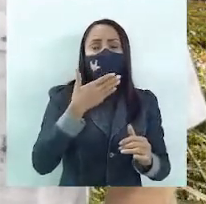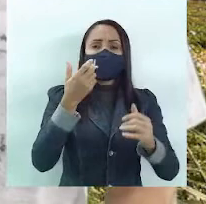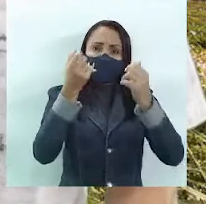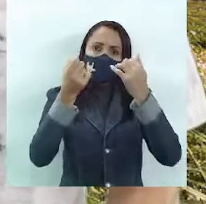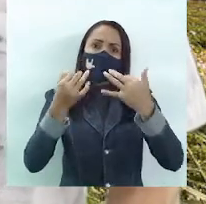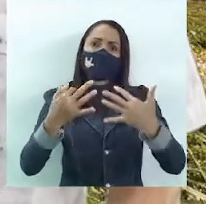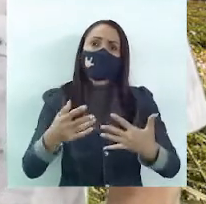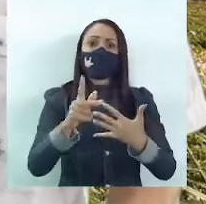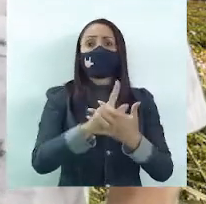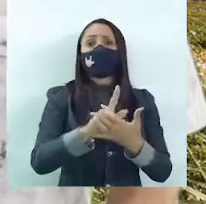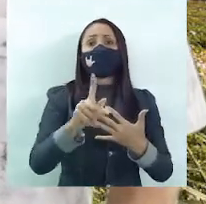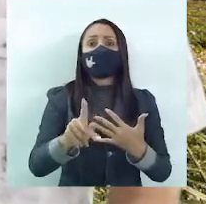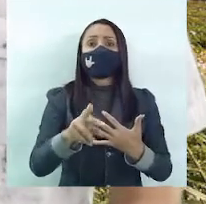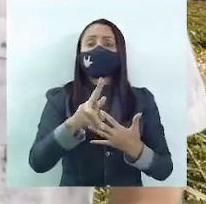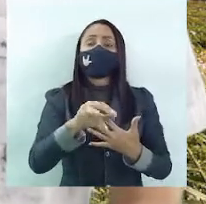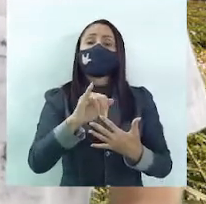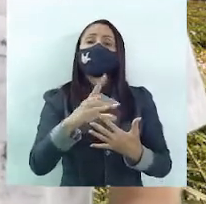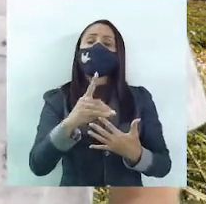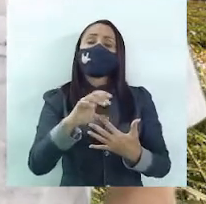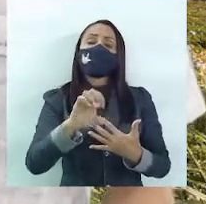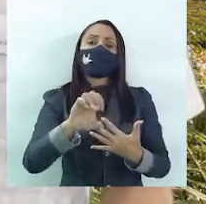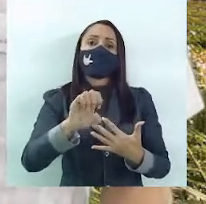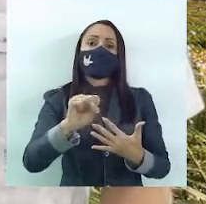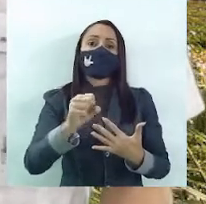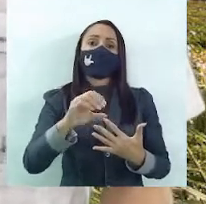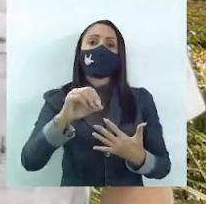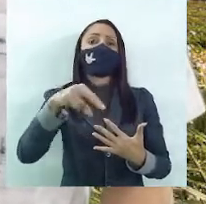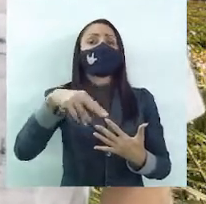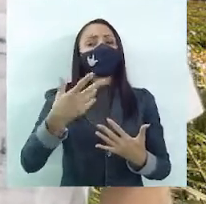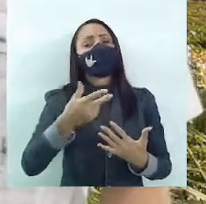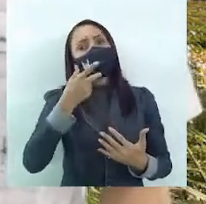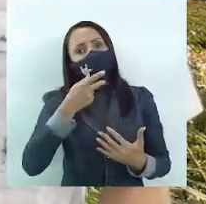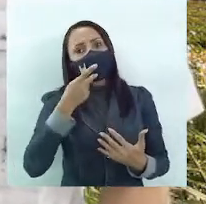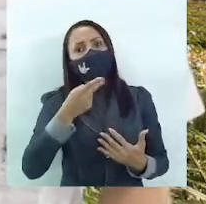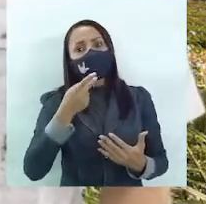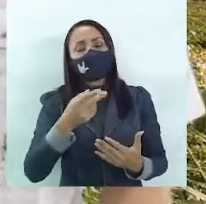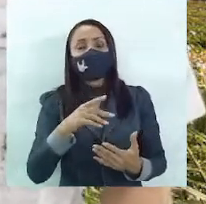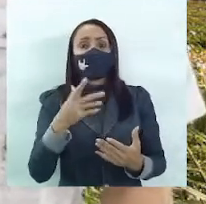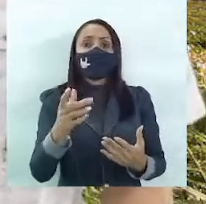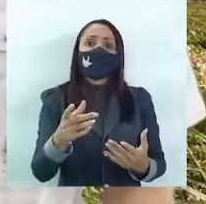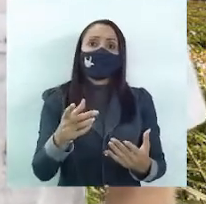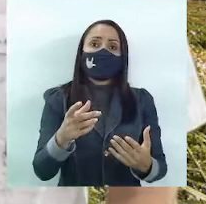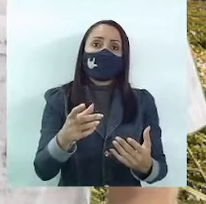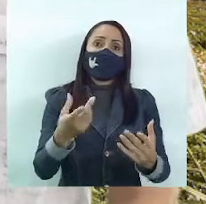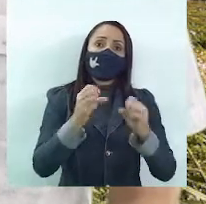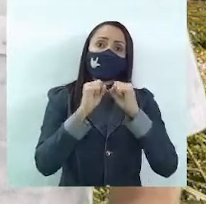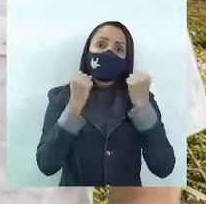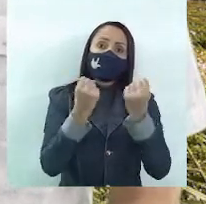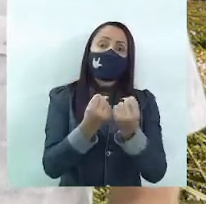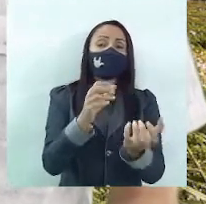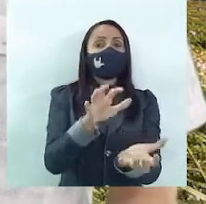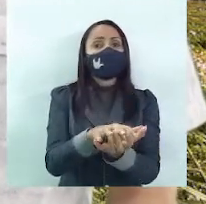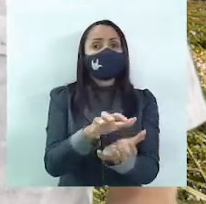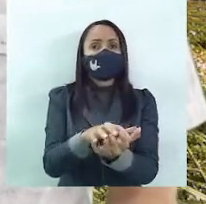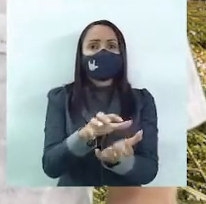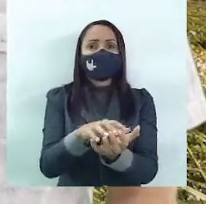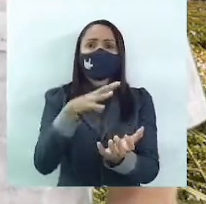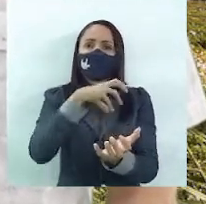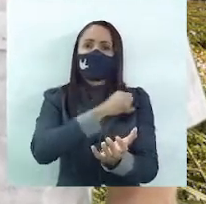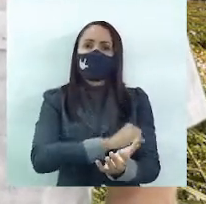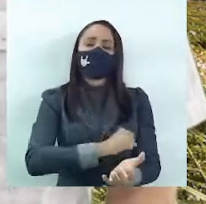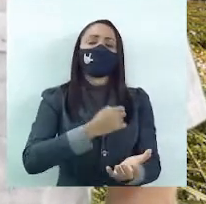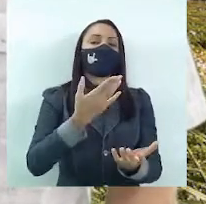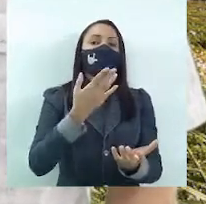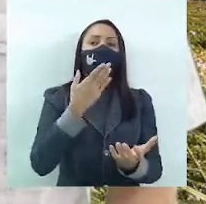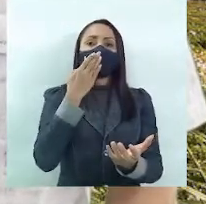o que o professor Ridelson acabou de falar, que é justamente essa questão de que a sociedade pernambucana, a paixão pelo açúcar,